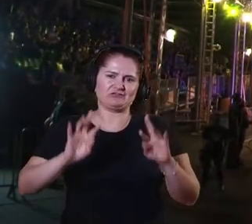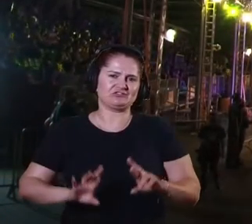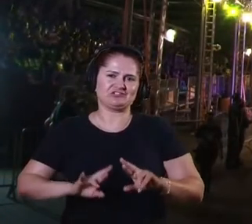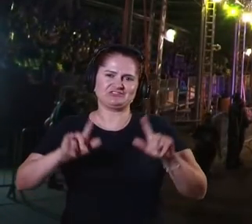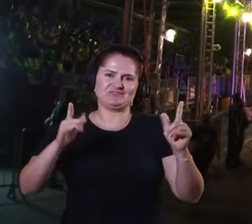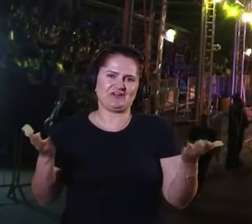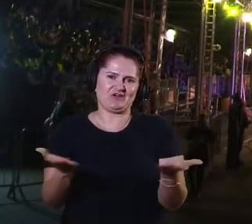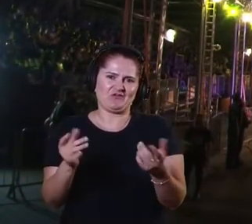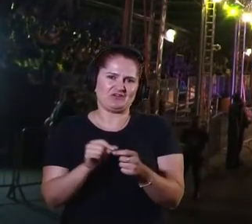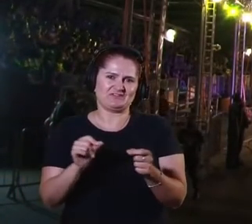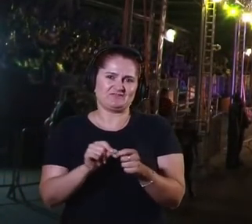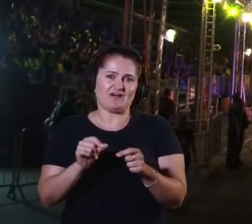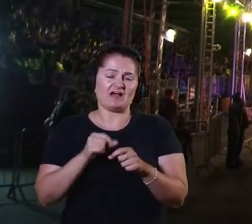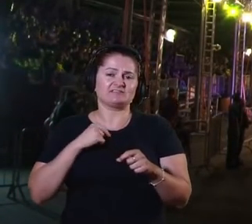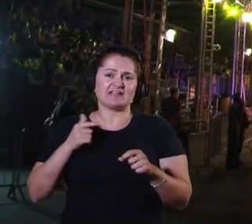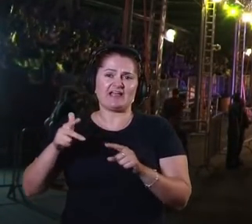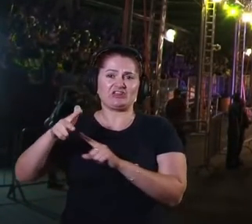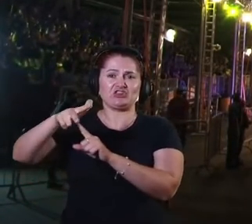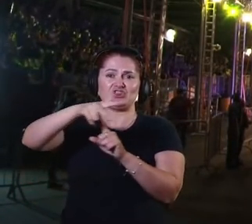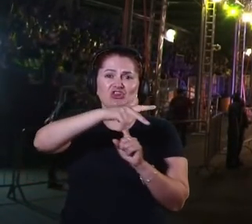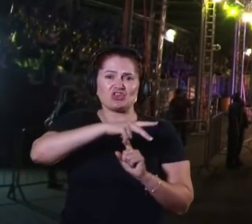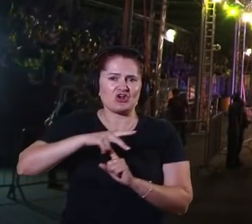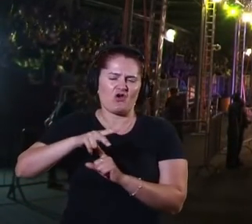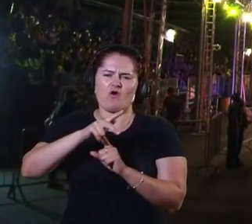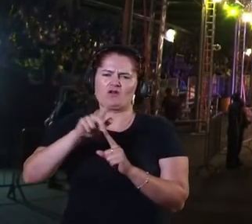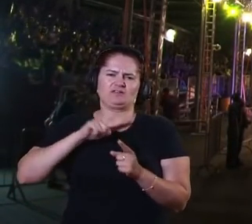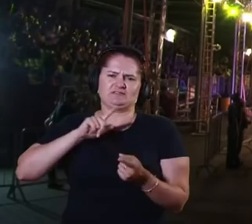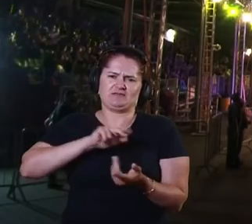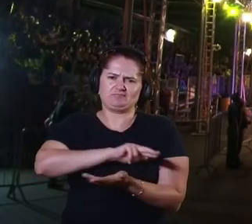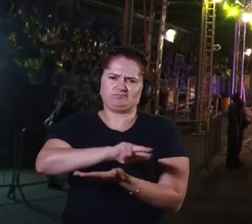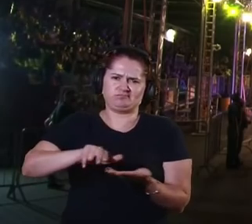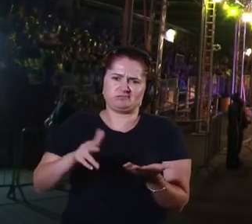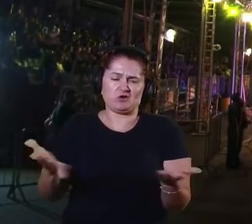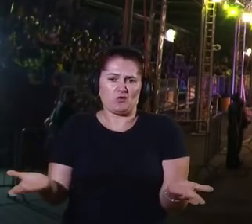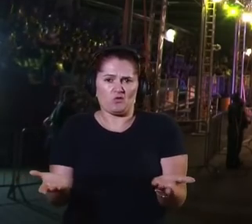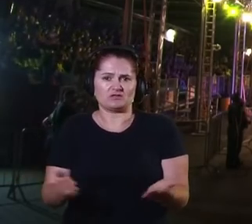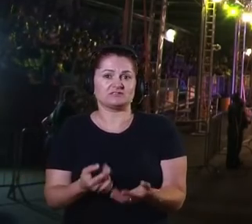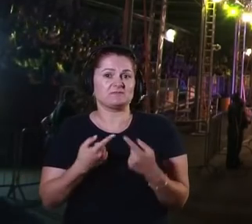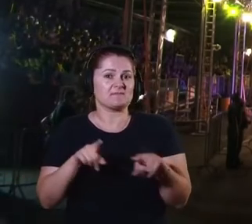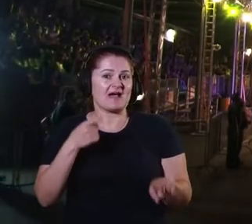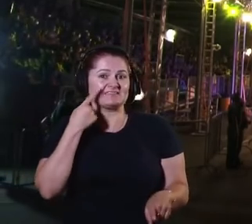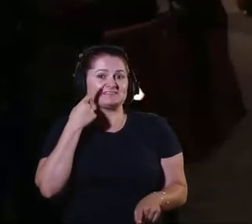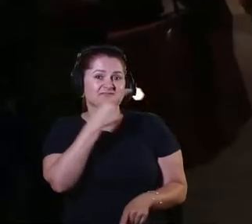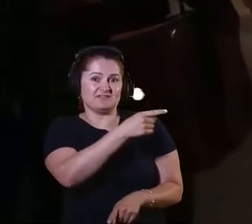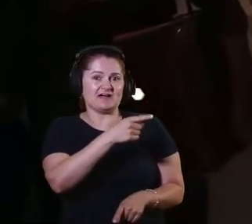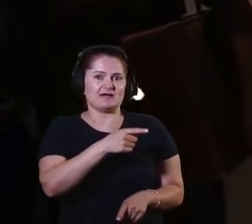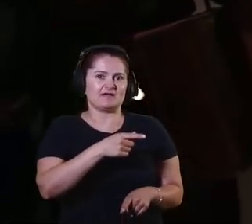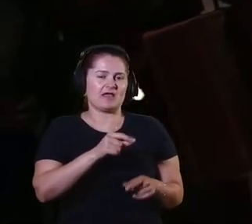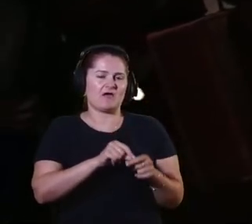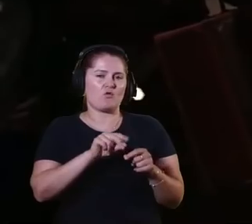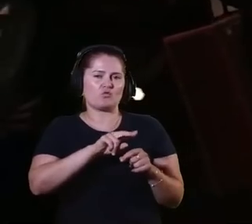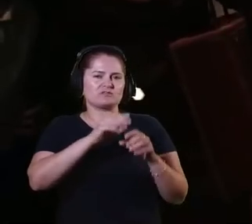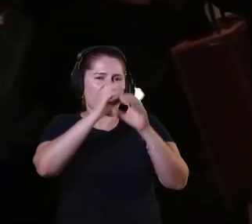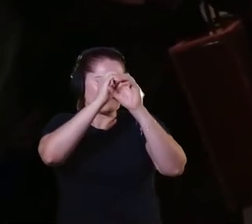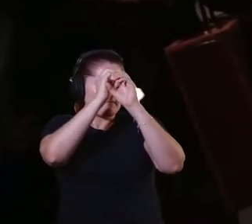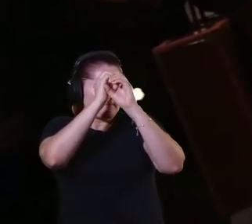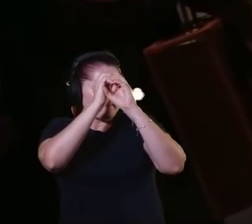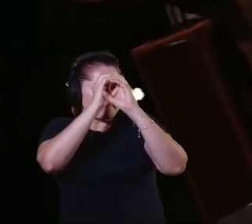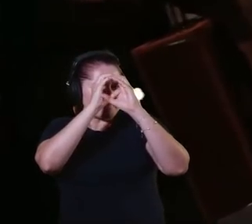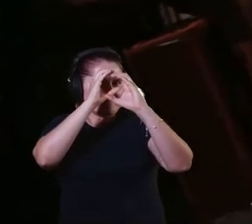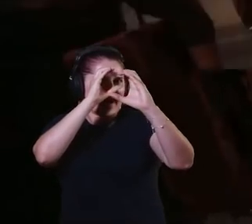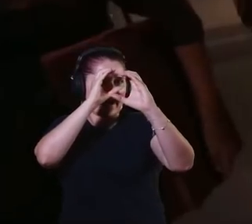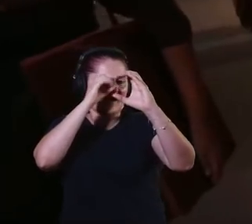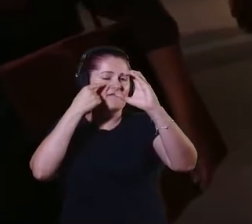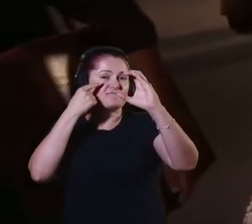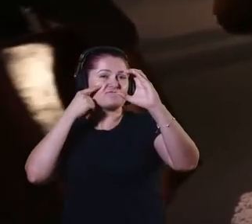Já tem os drones também que fazem isso hoje, né? Mas o agrimensor, ali, olha ali, eles colocavam uma luneta, né? E com aquela luneta